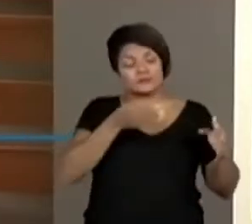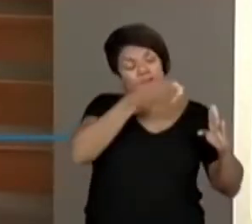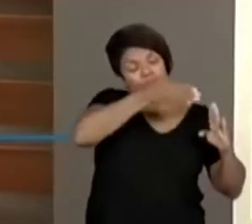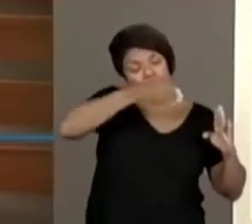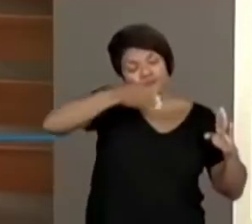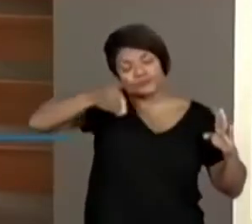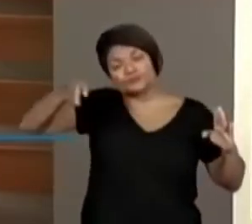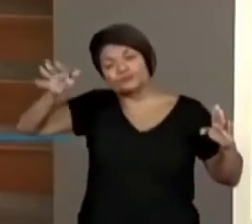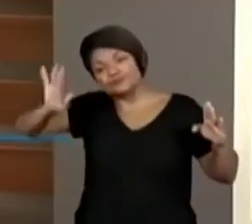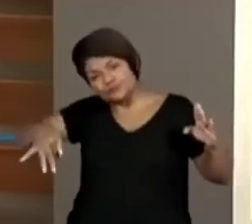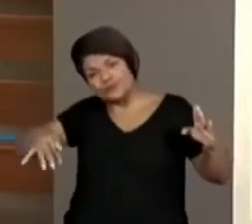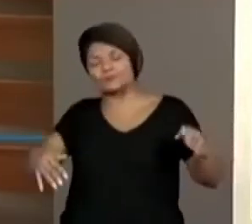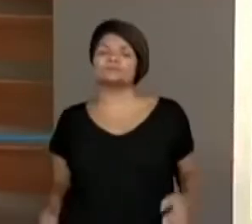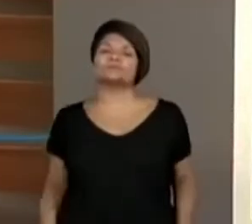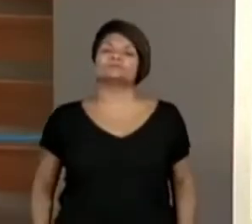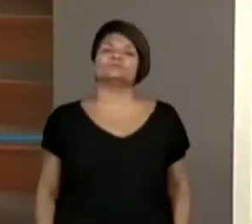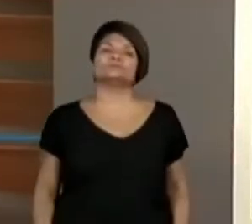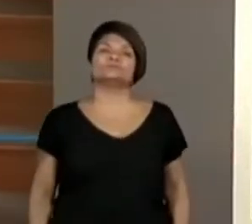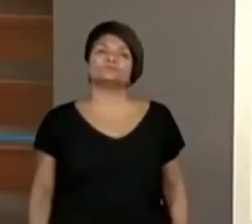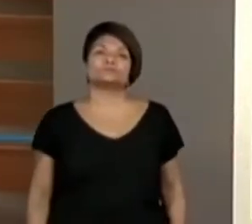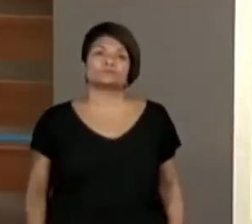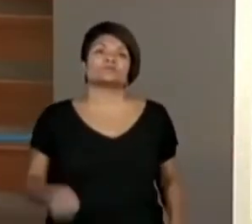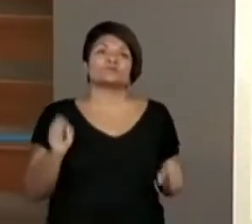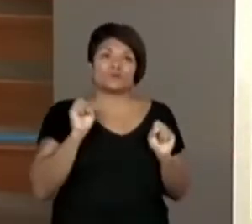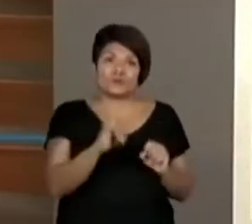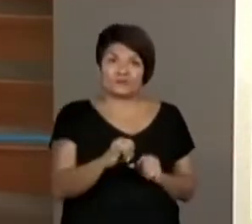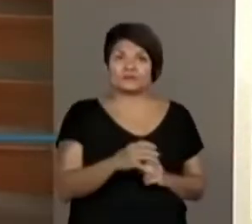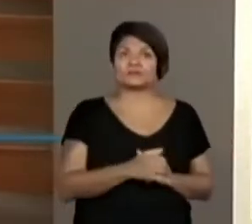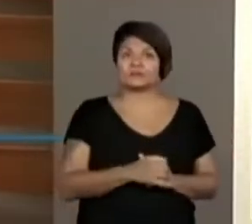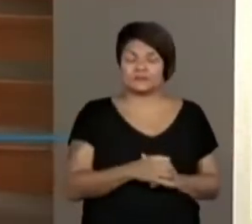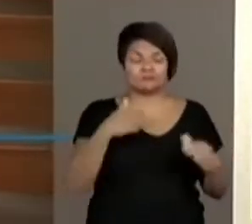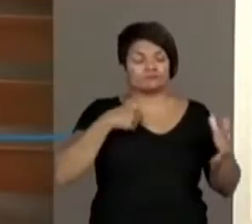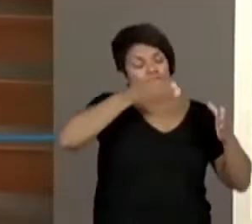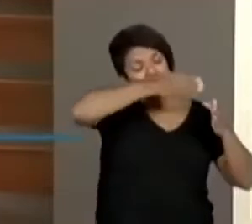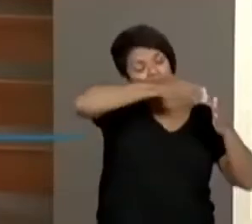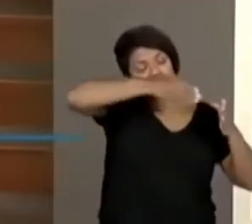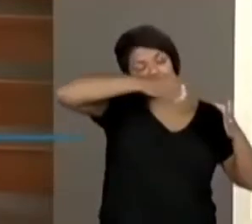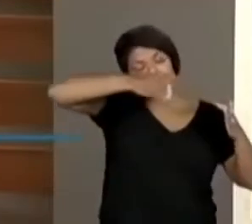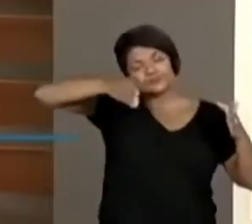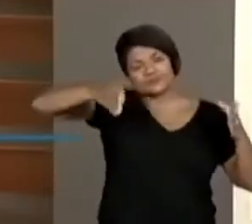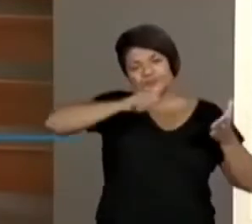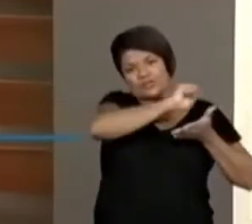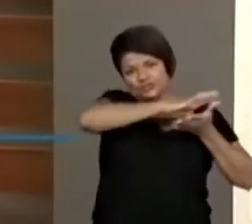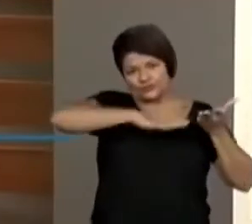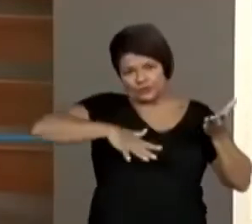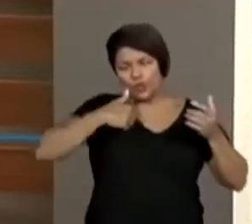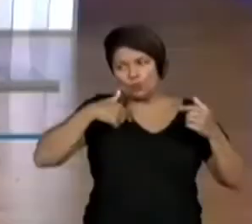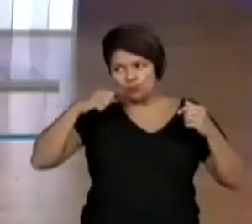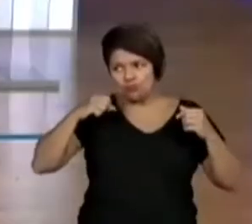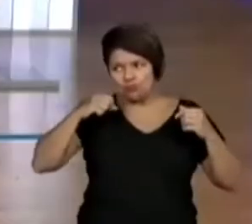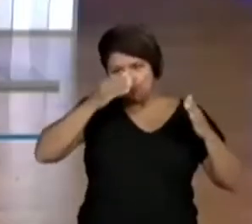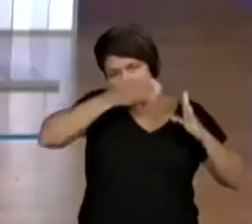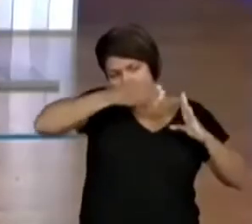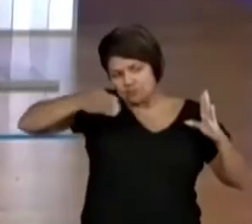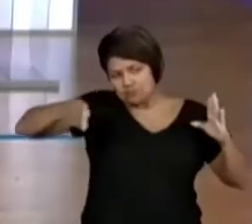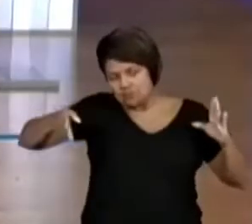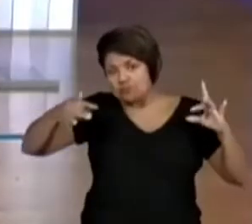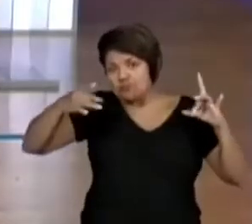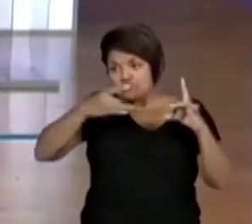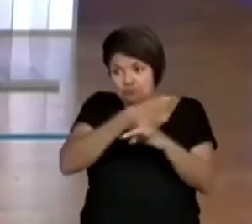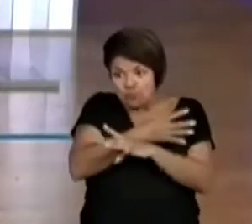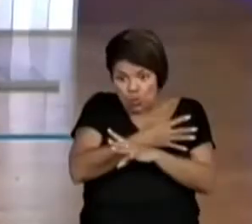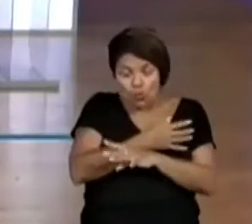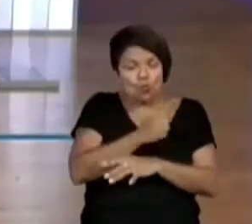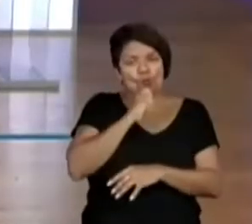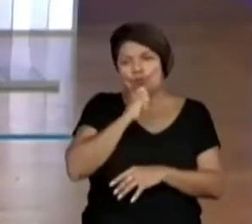aonde ela começa e aonde ela termina. Se eu não cumprir tudo o que eu preciso das minhas atividades, eu posso ir brincar, professora Joyce? Não, né?